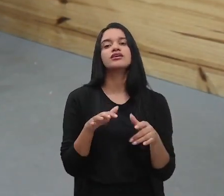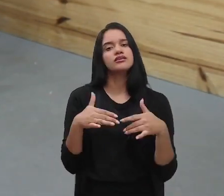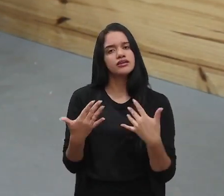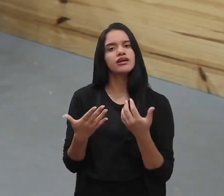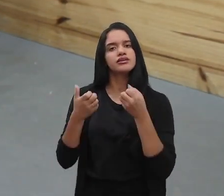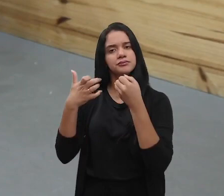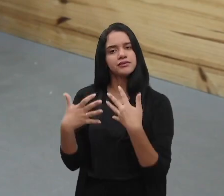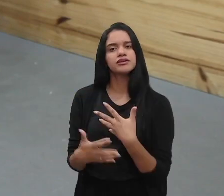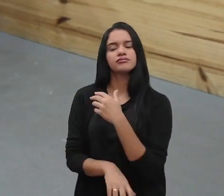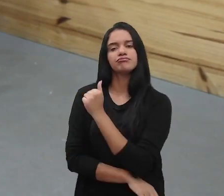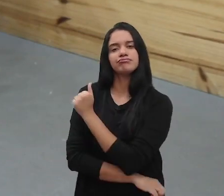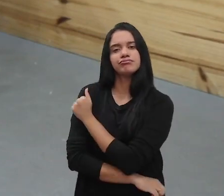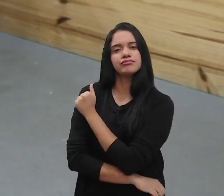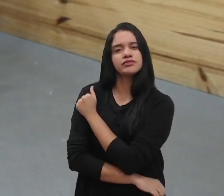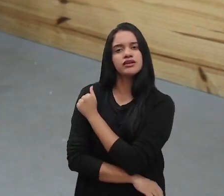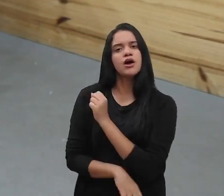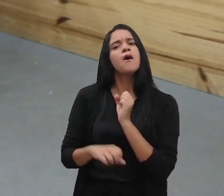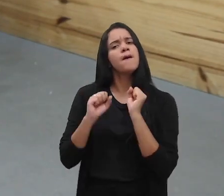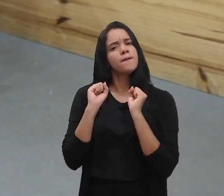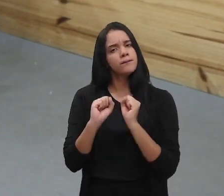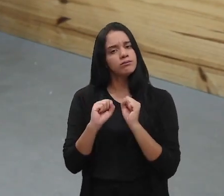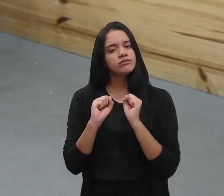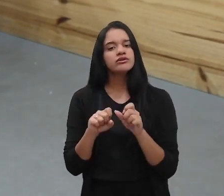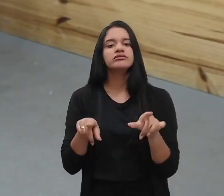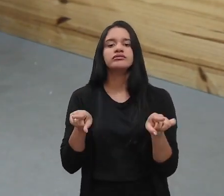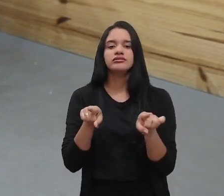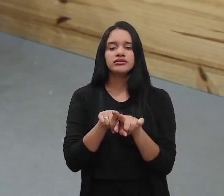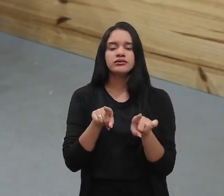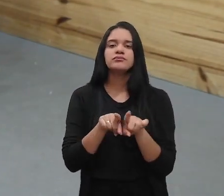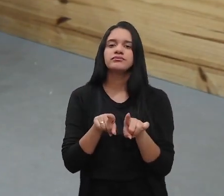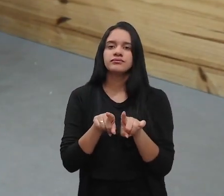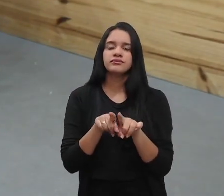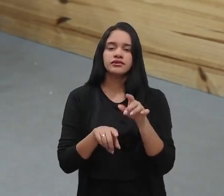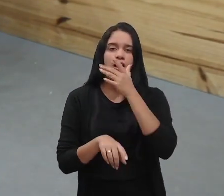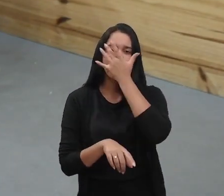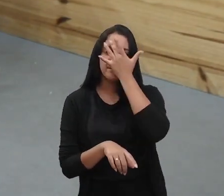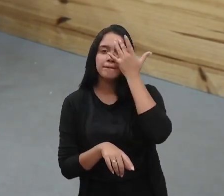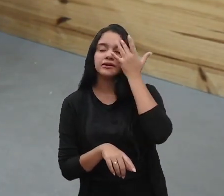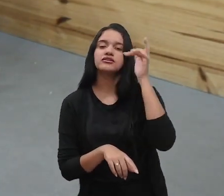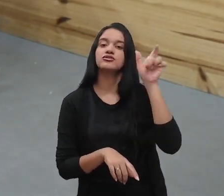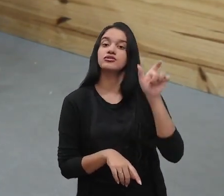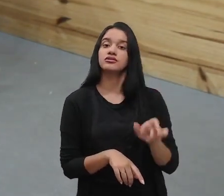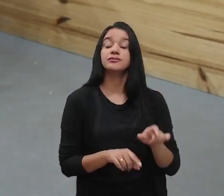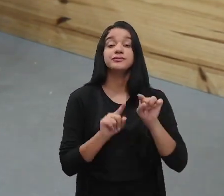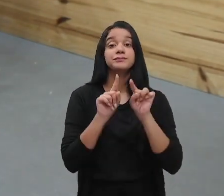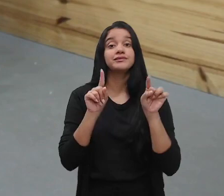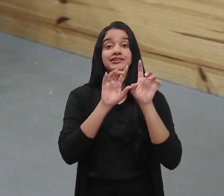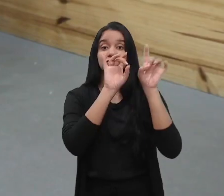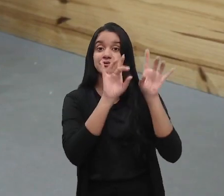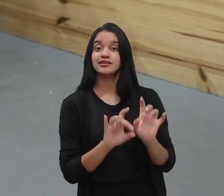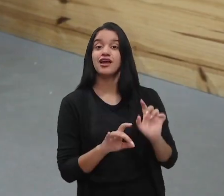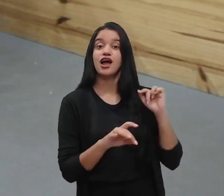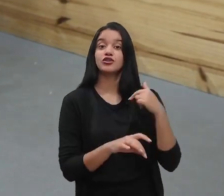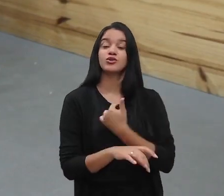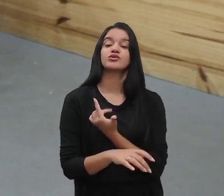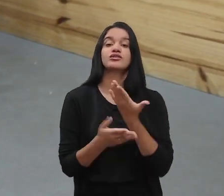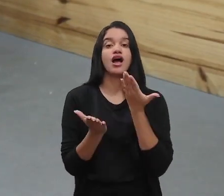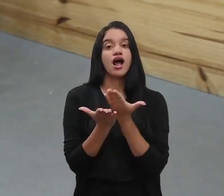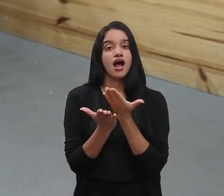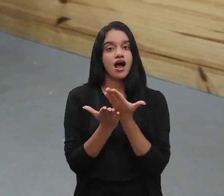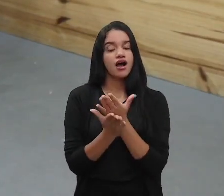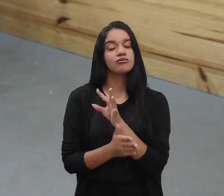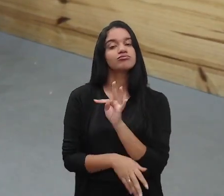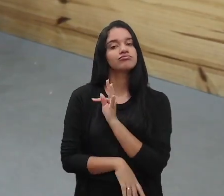com a estudante, que pode ser também candidato ou candidata, a pessoa candidata, e aqui, mais em especial, a nossa aula é para os técnicos,